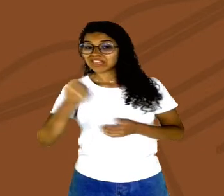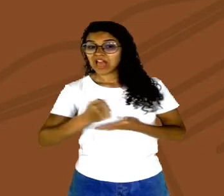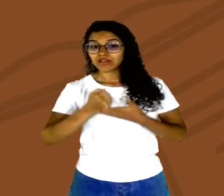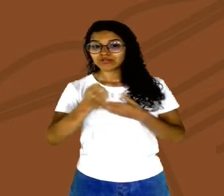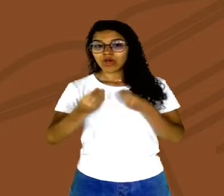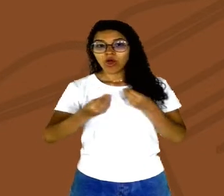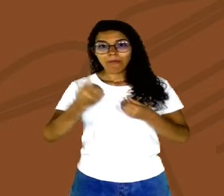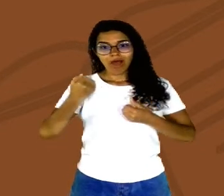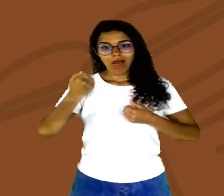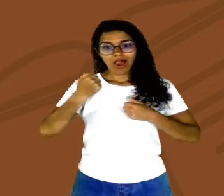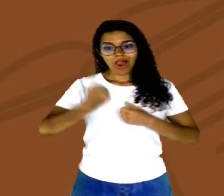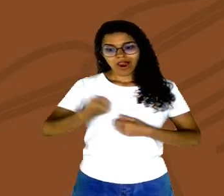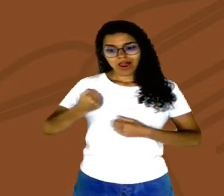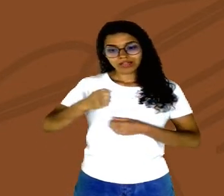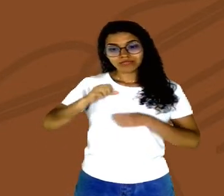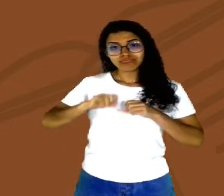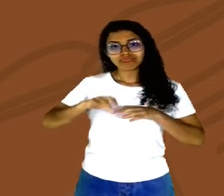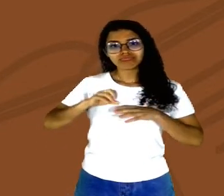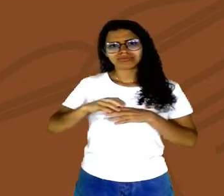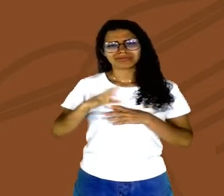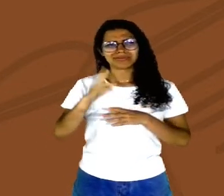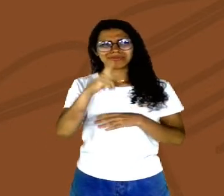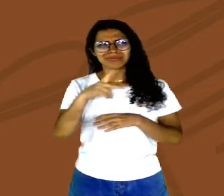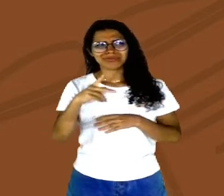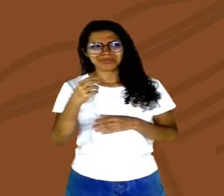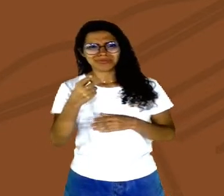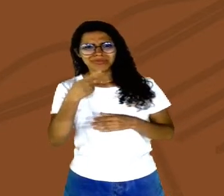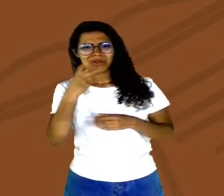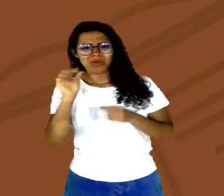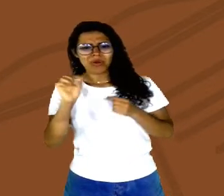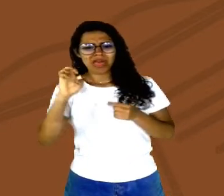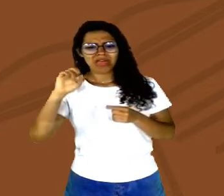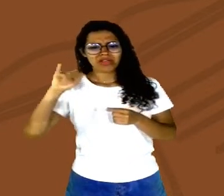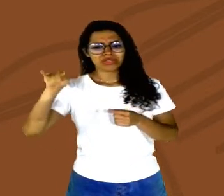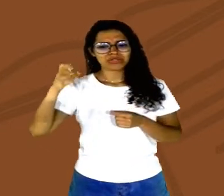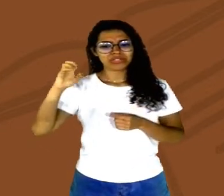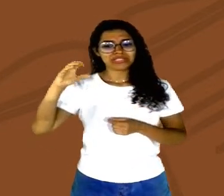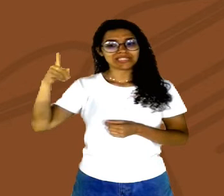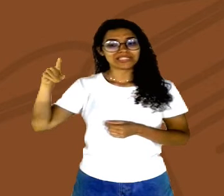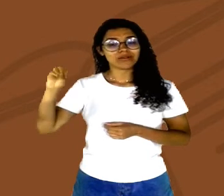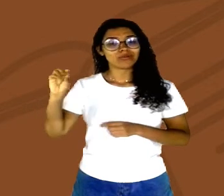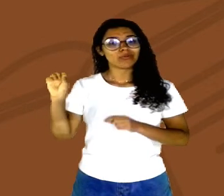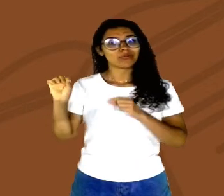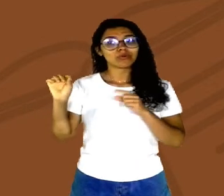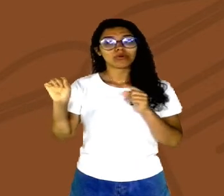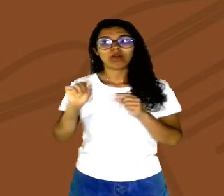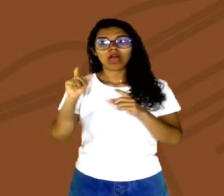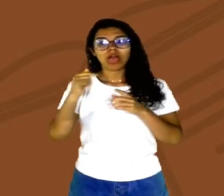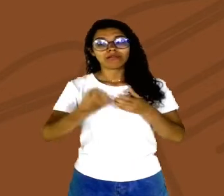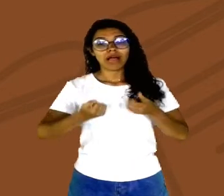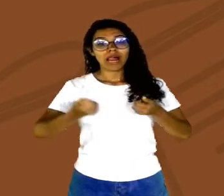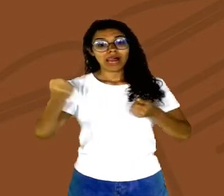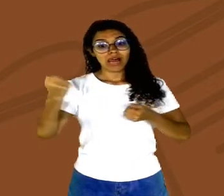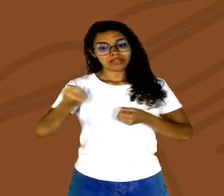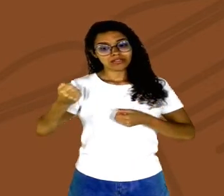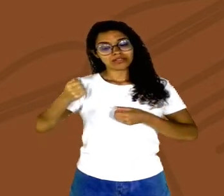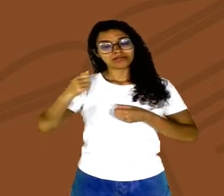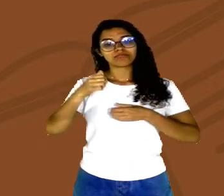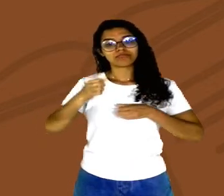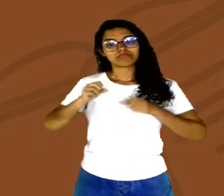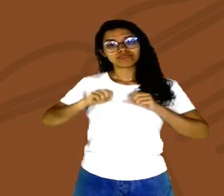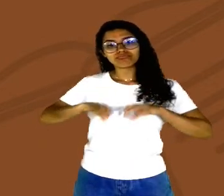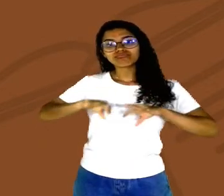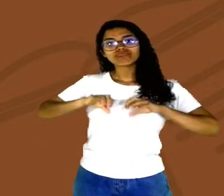do leite. Professor, fale minha língua, professor. Ejeção? O que é ejeção do leite? É a liberação do leite, né?